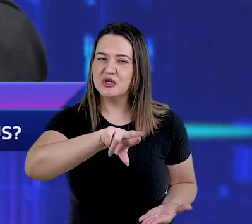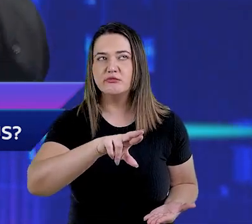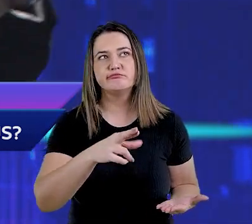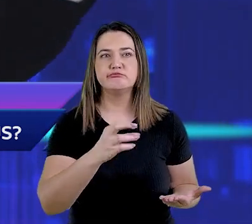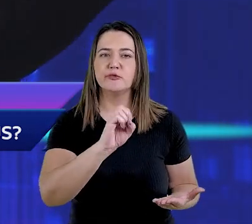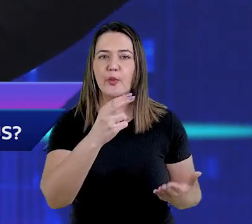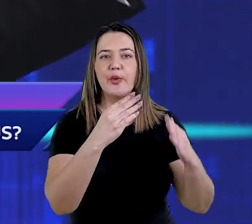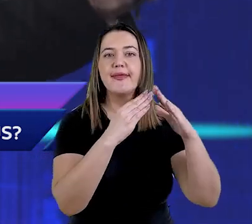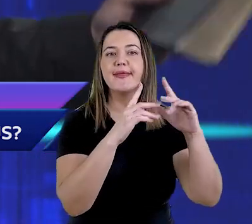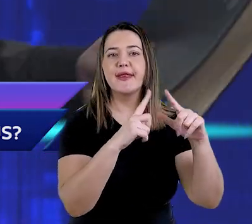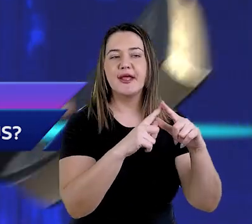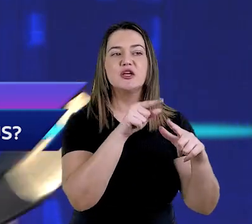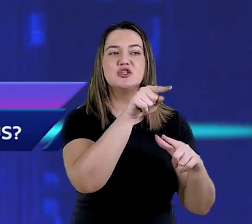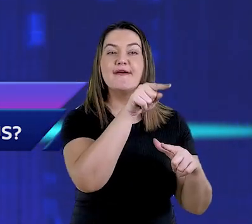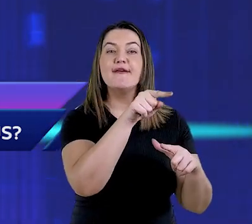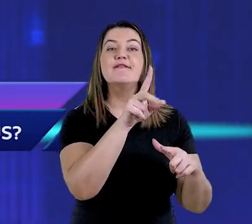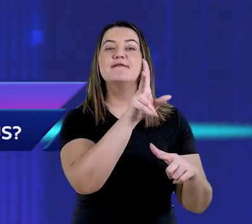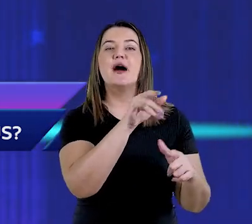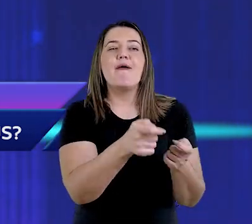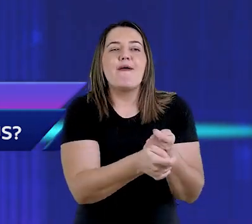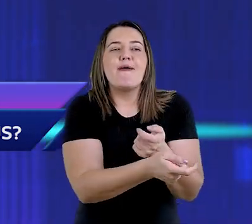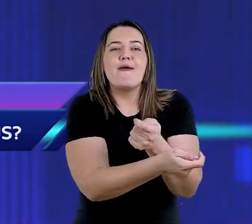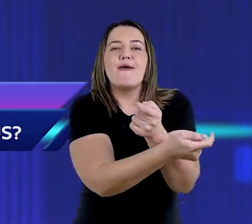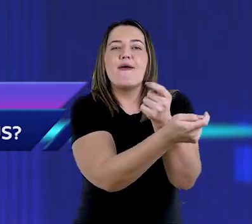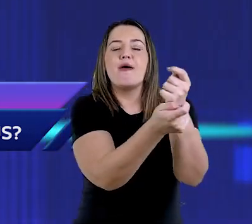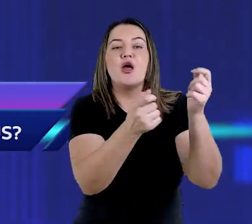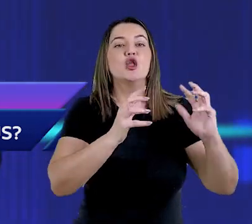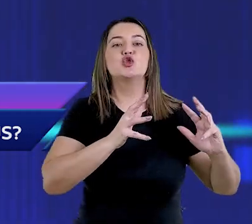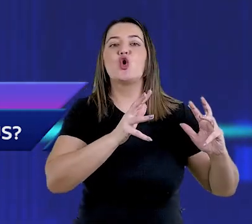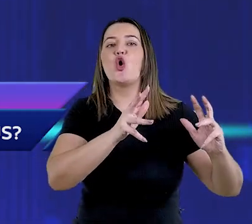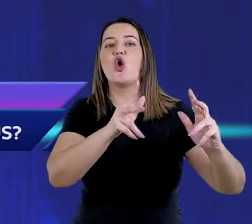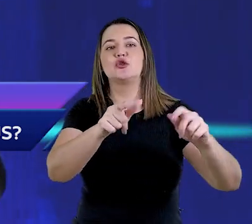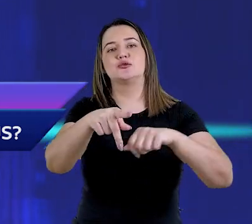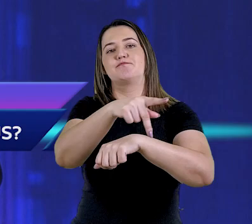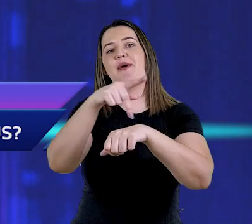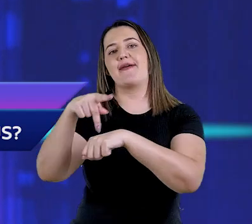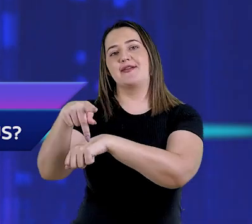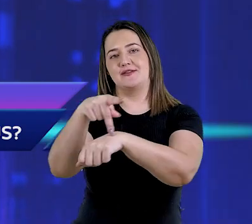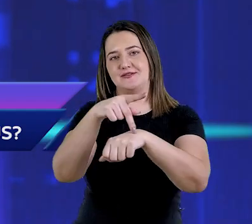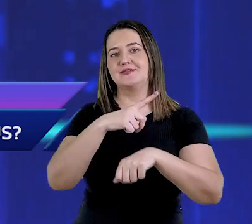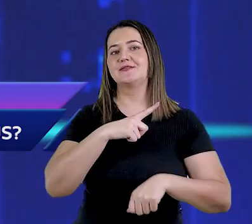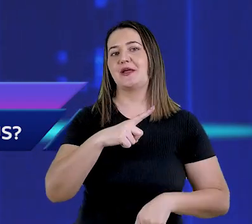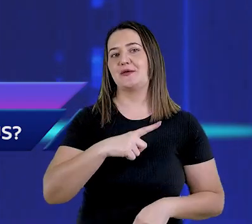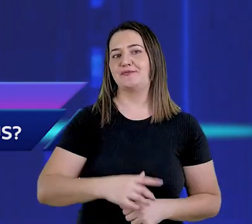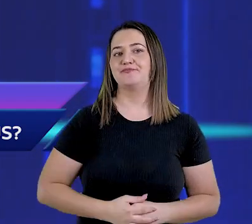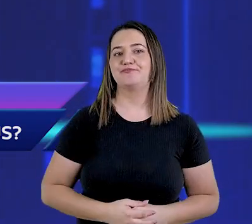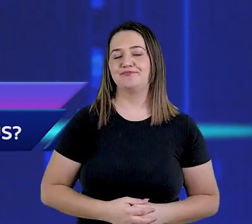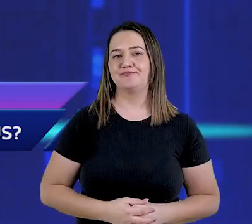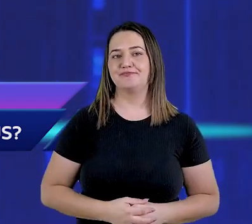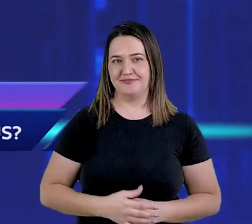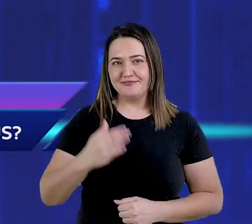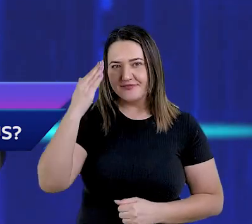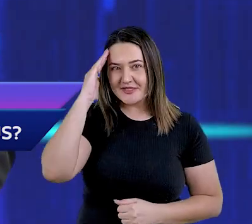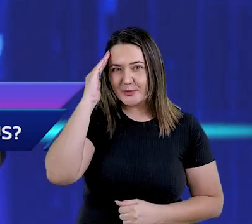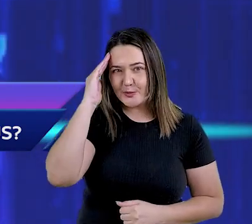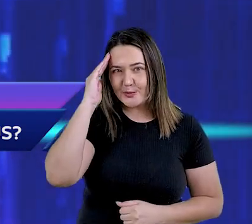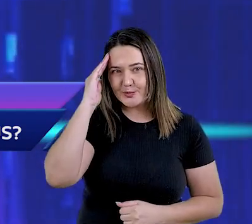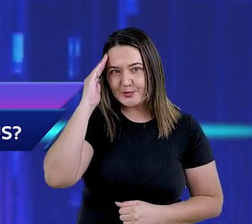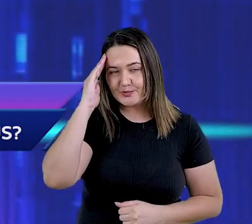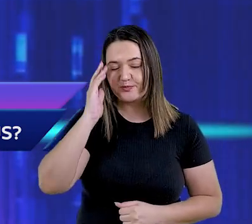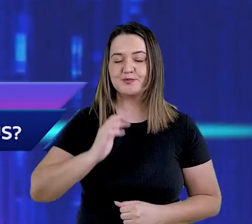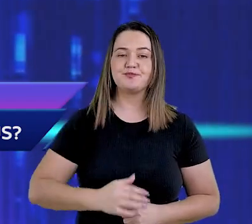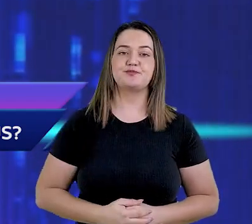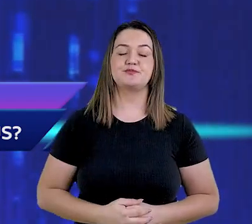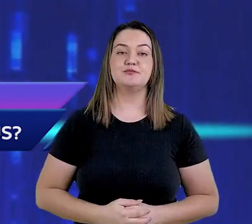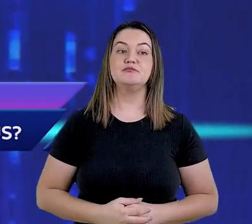está por todas as nações. Quais são as características da igreja verdadeira? O